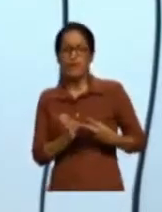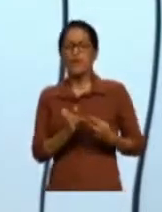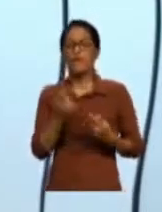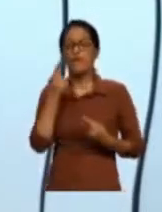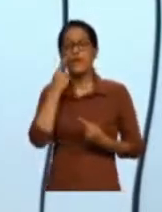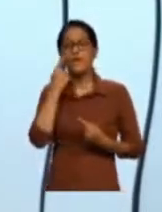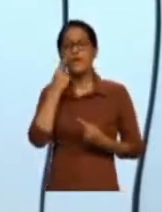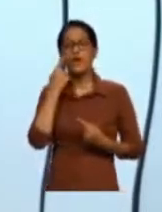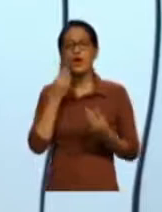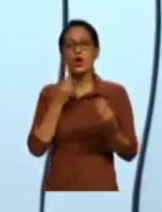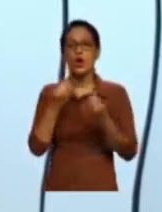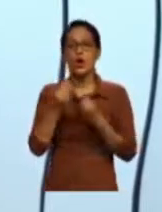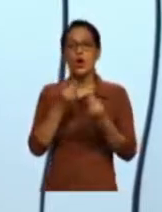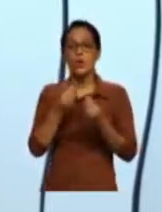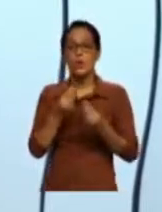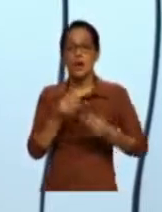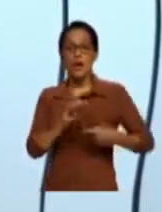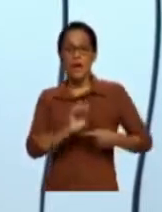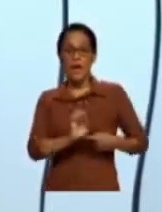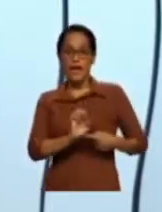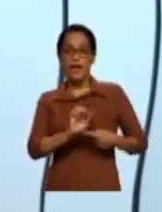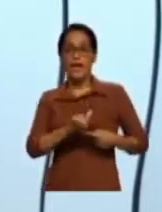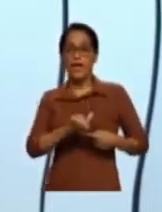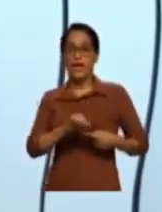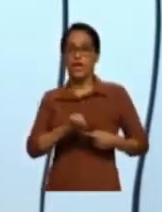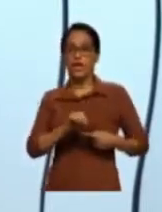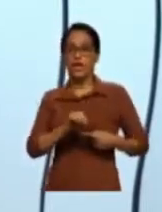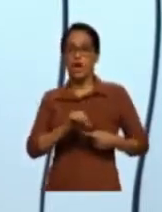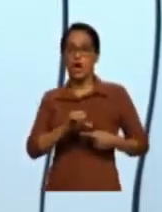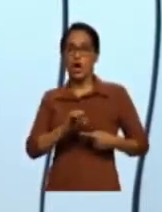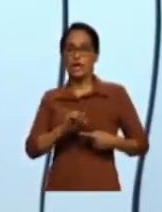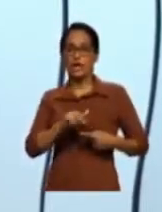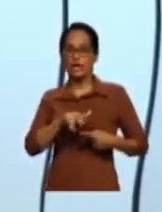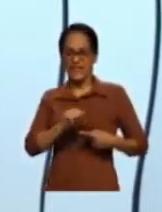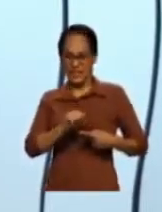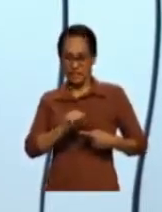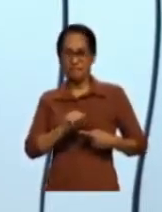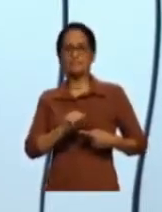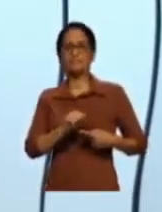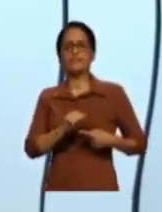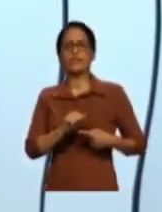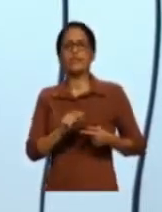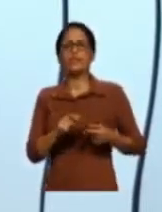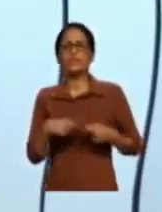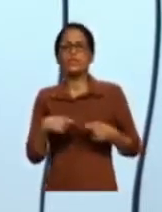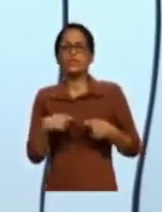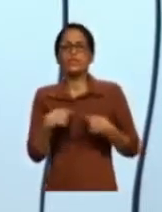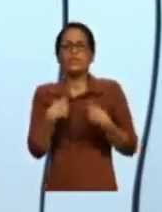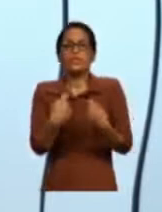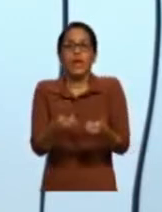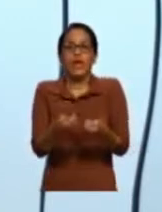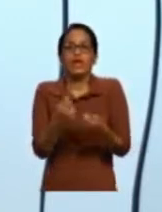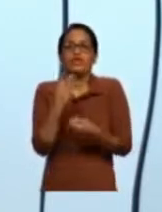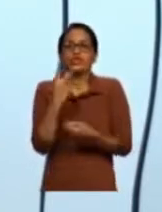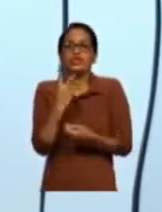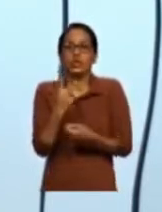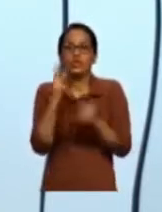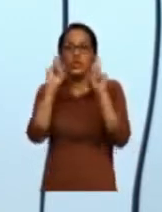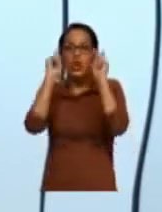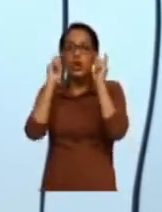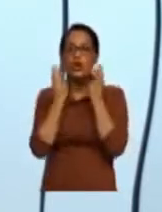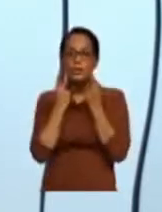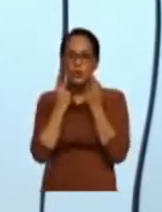então, somente a parte endócrina, que ela vai produzir 2 hormônios, a insulina, que todo